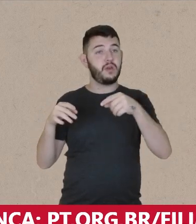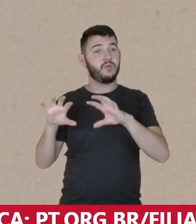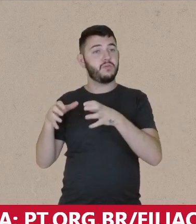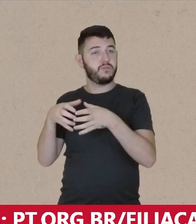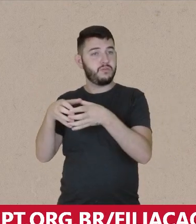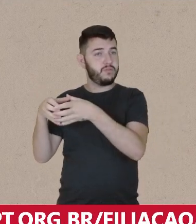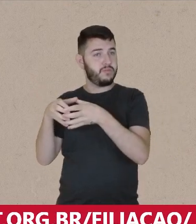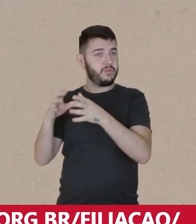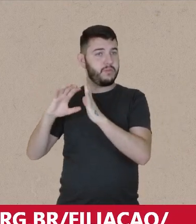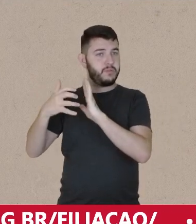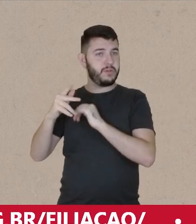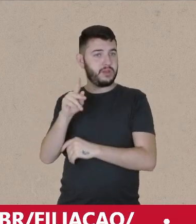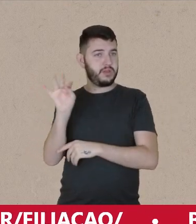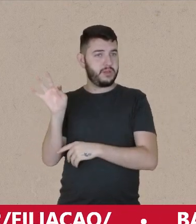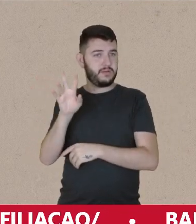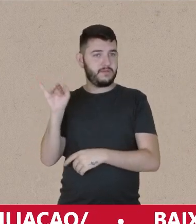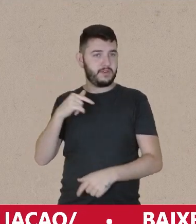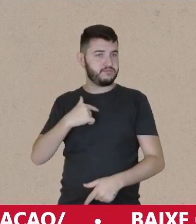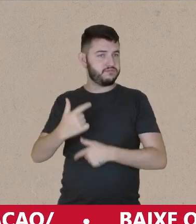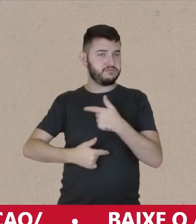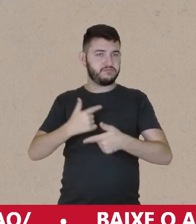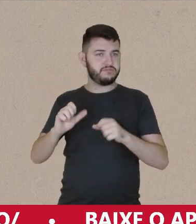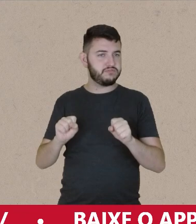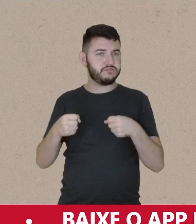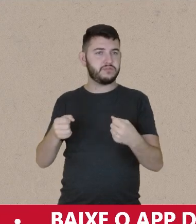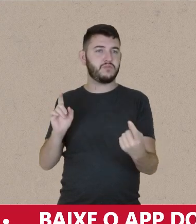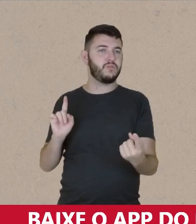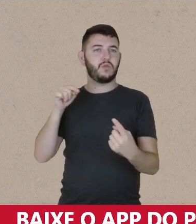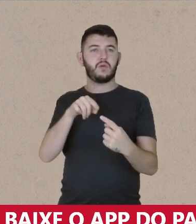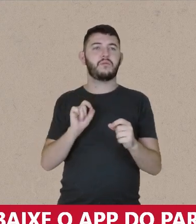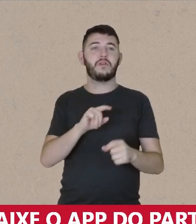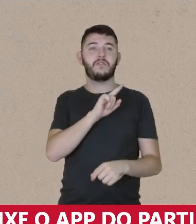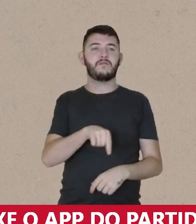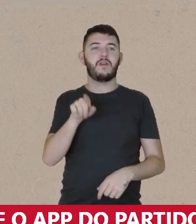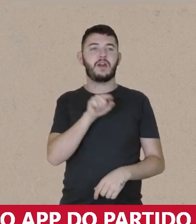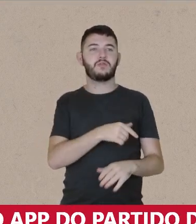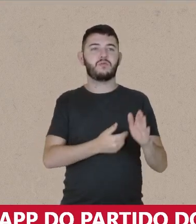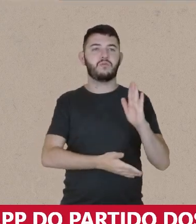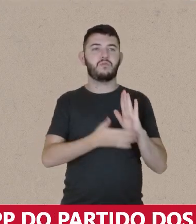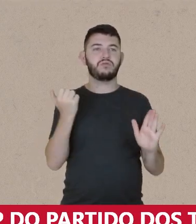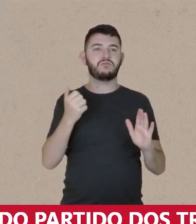dos Trabalhadores, vai fazer de tudo para derrubar esse veto.